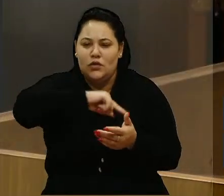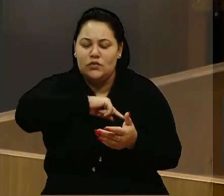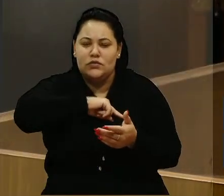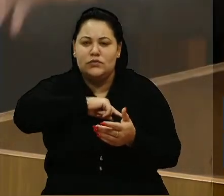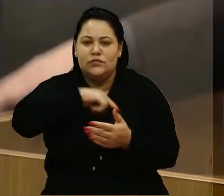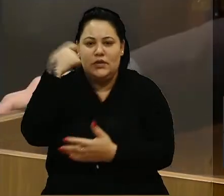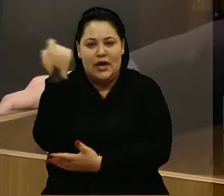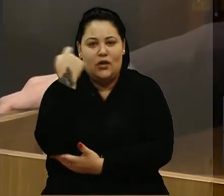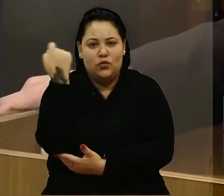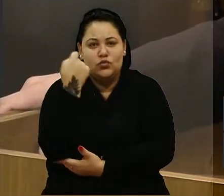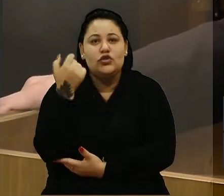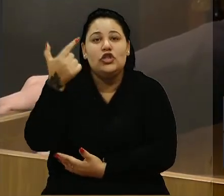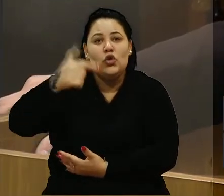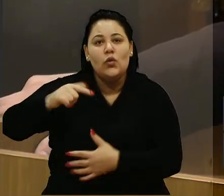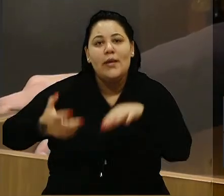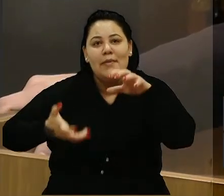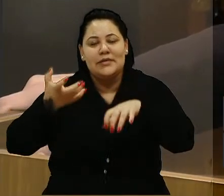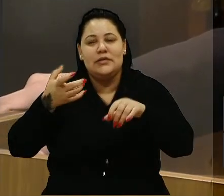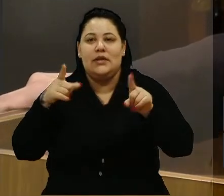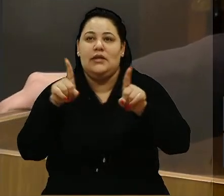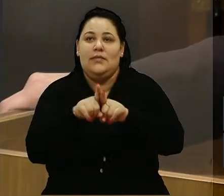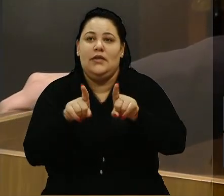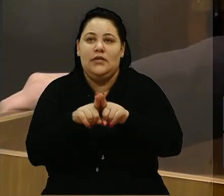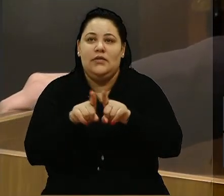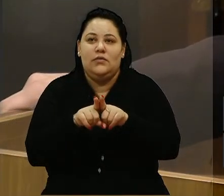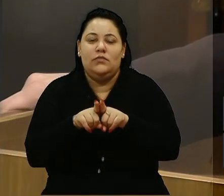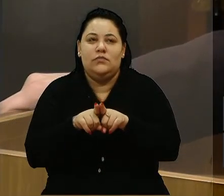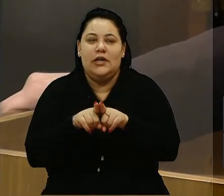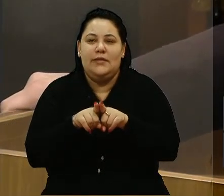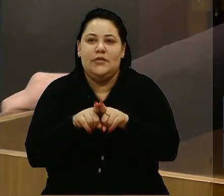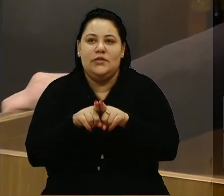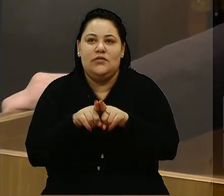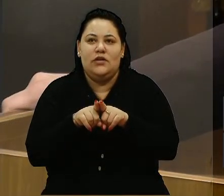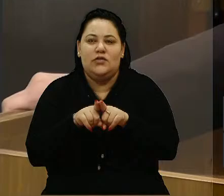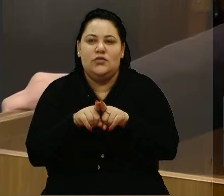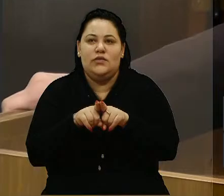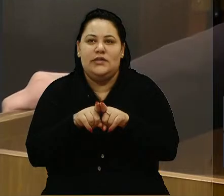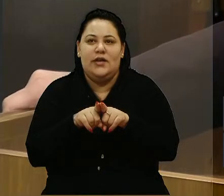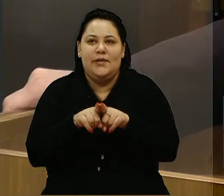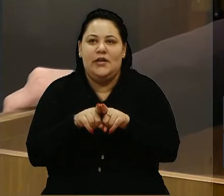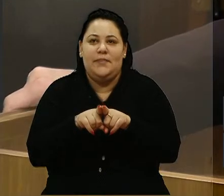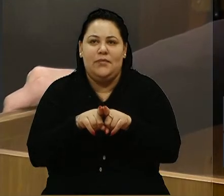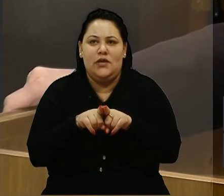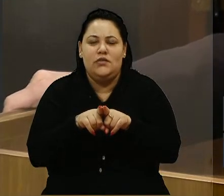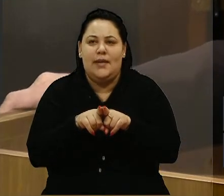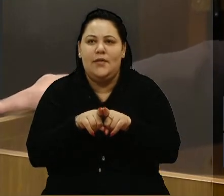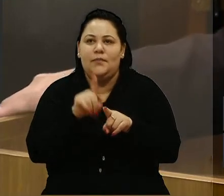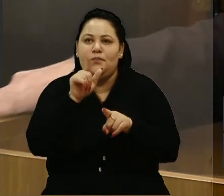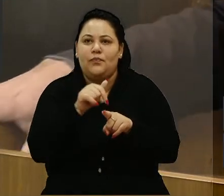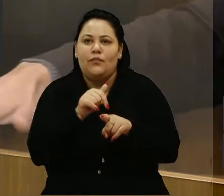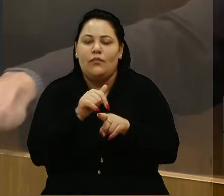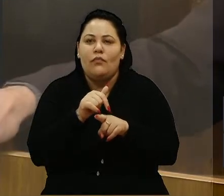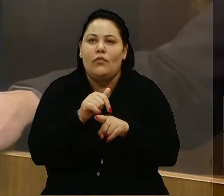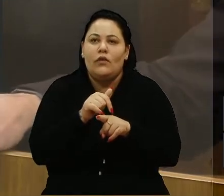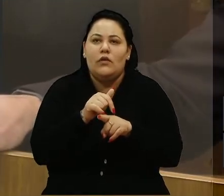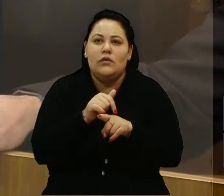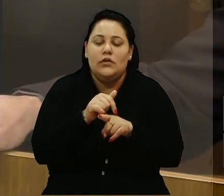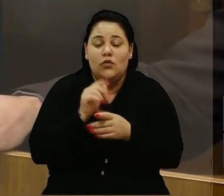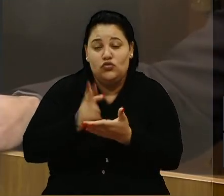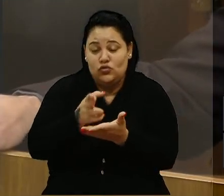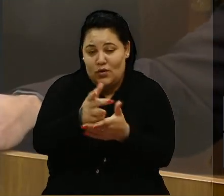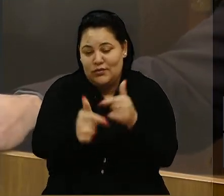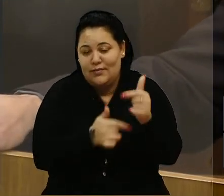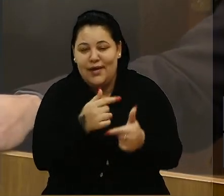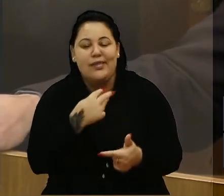outra em Brasília e nós aqui na Câmara de Vereadores, tem coisa errada nesse caminho aí, né? Eu acho que esses egos aí não